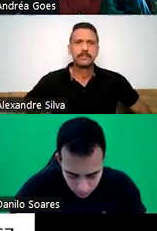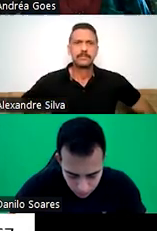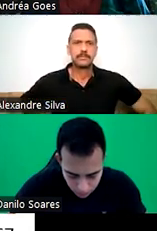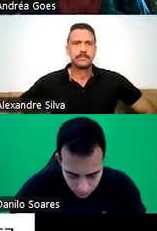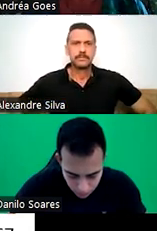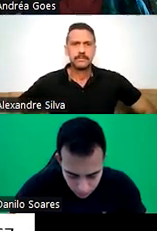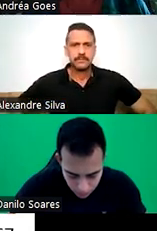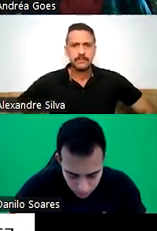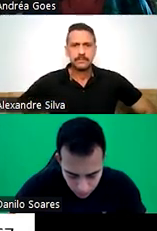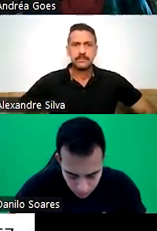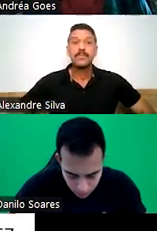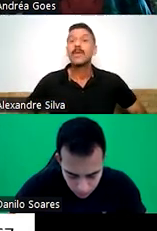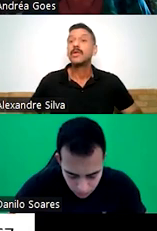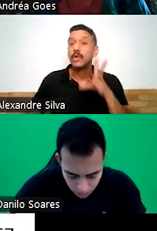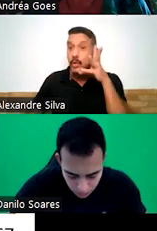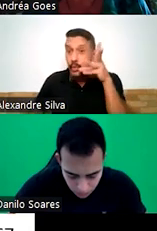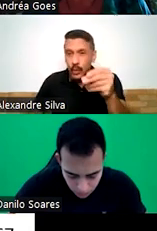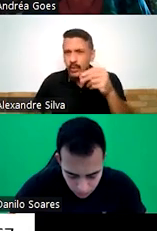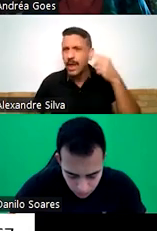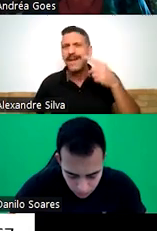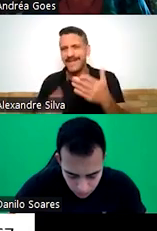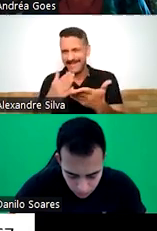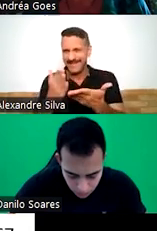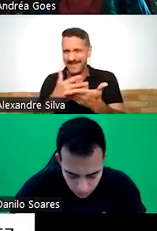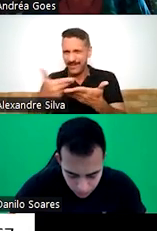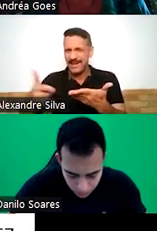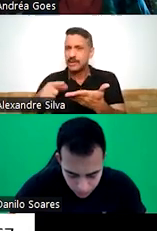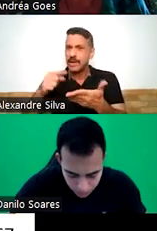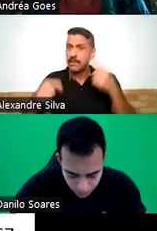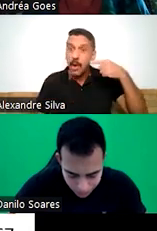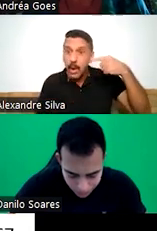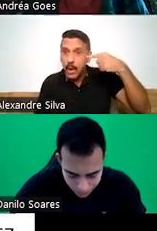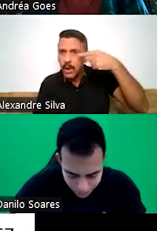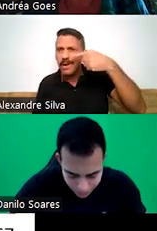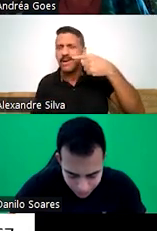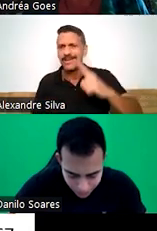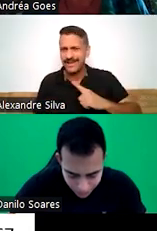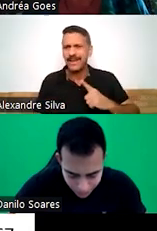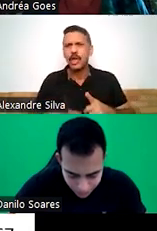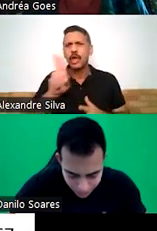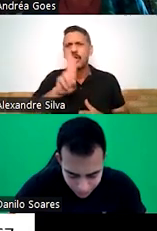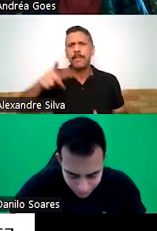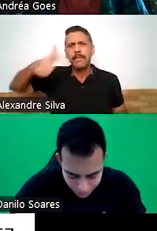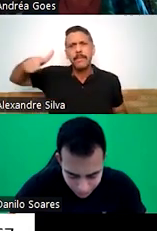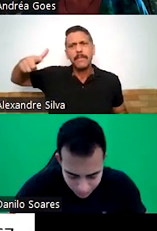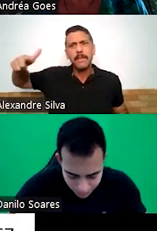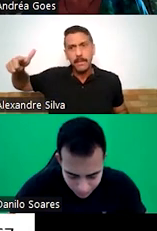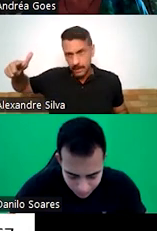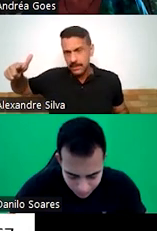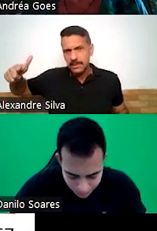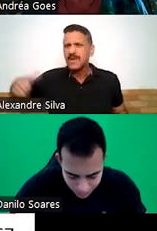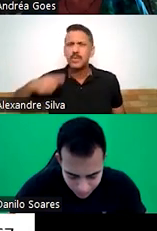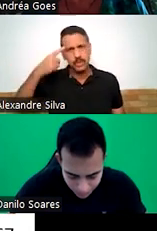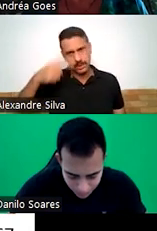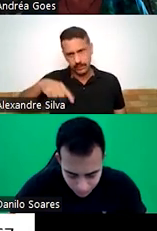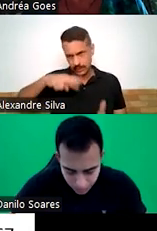De todas as loucuras que ele criou nessa obra, além dos nomes que se repetem, não sei se vocês